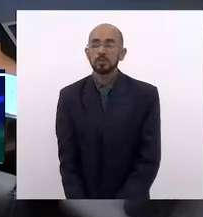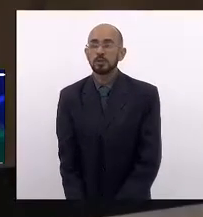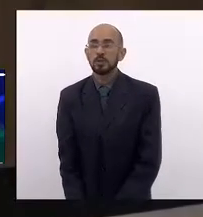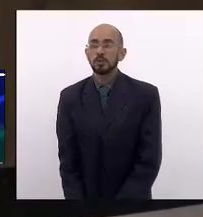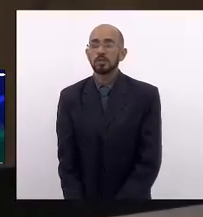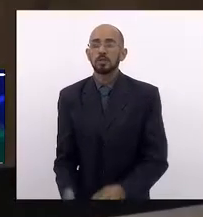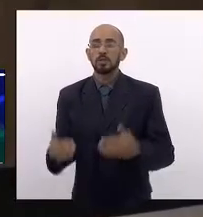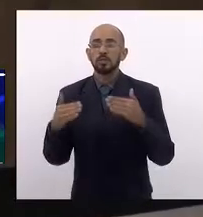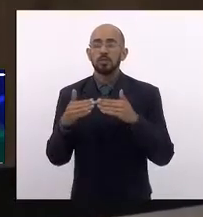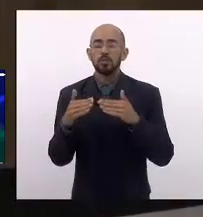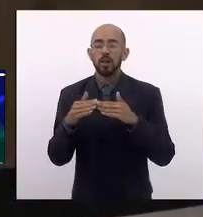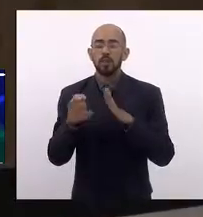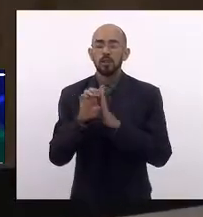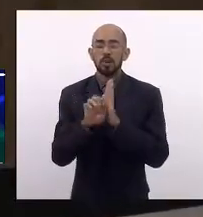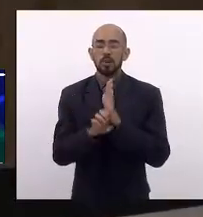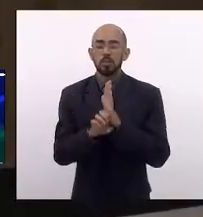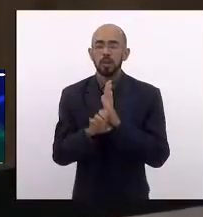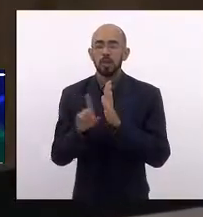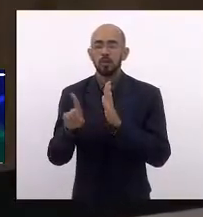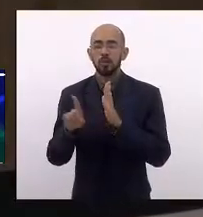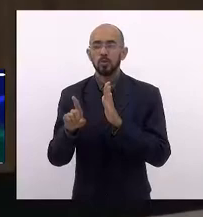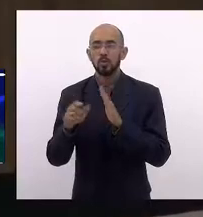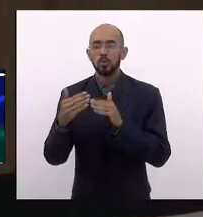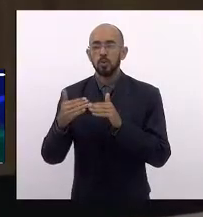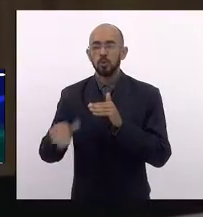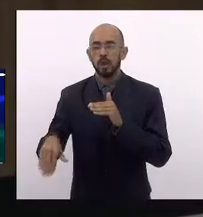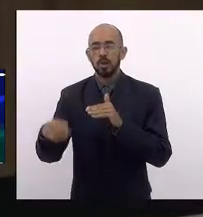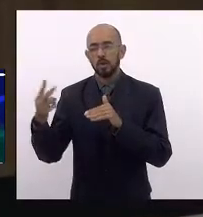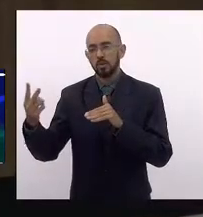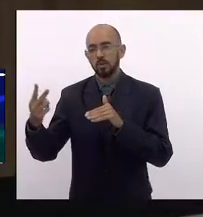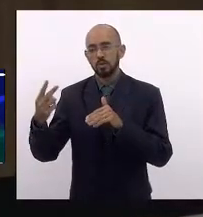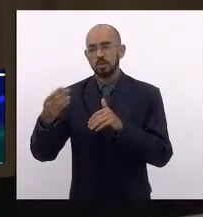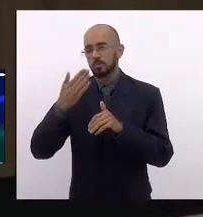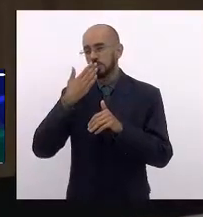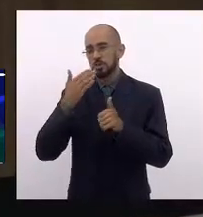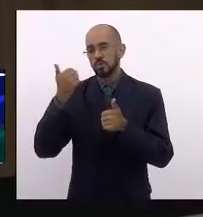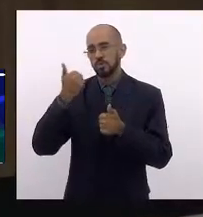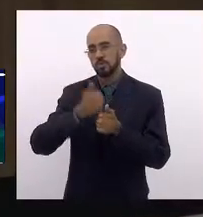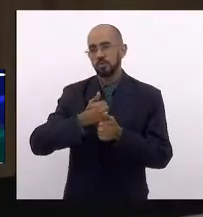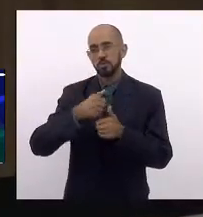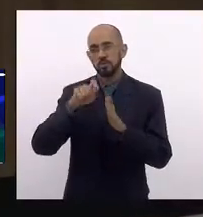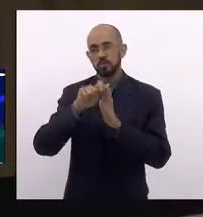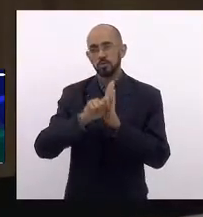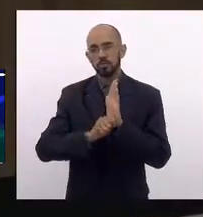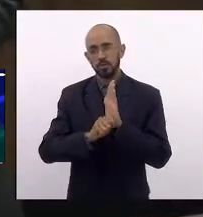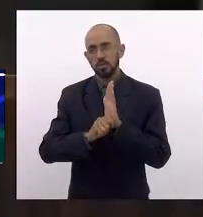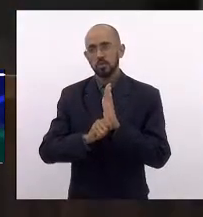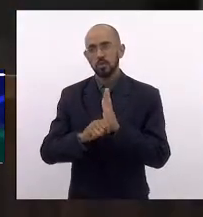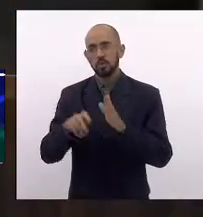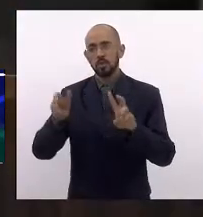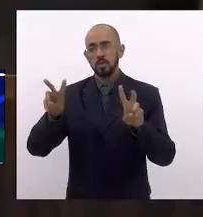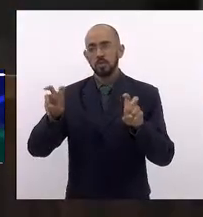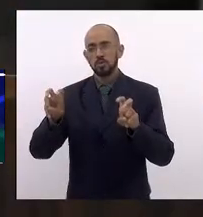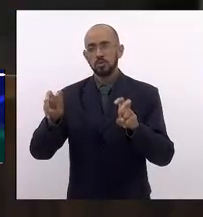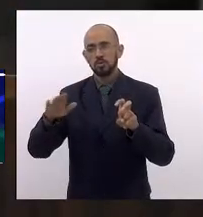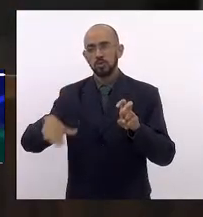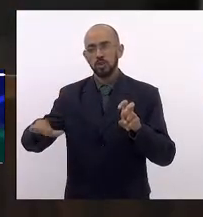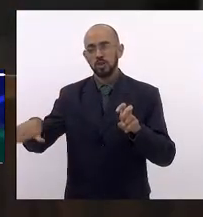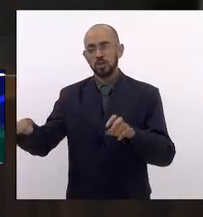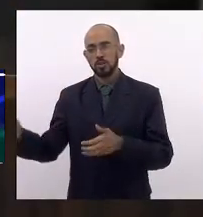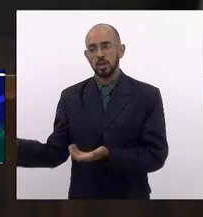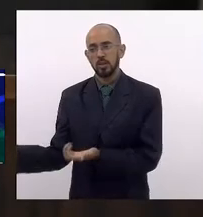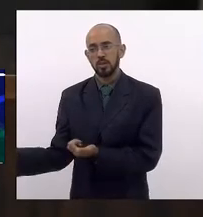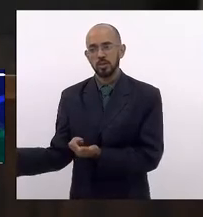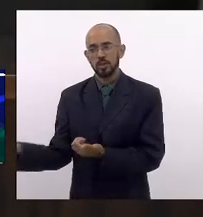favor a venda um contrário a mesma dois concluído pelo substitutivo seu presidente pela comissão de ação da querendo adolescência tá